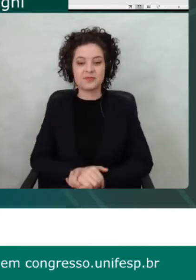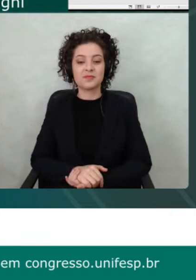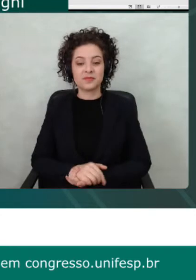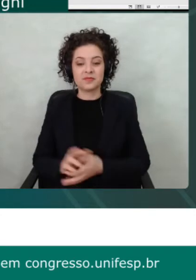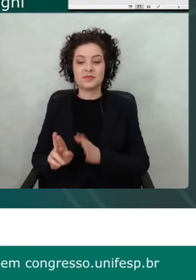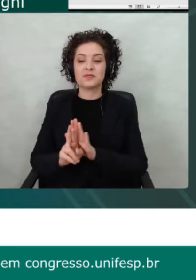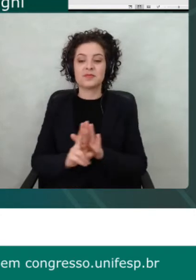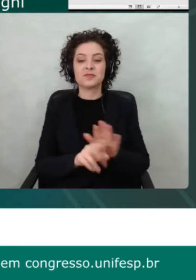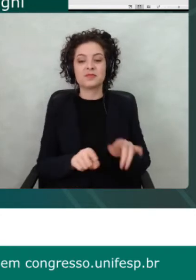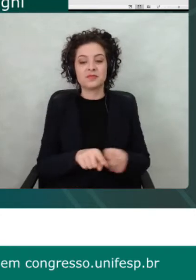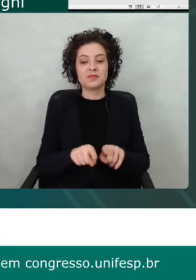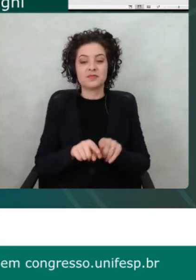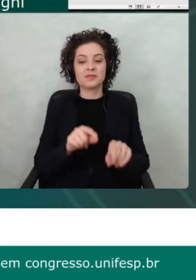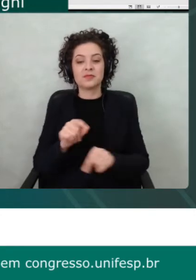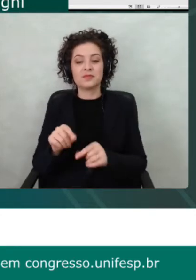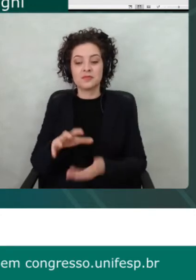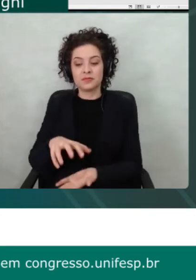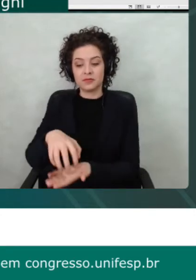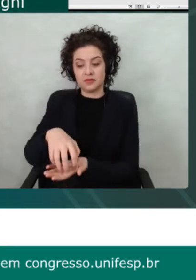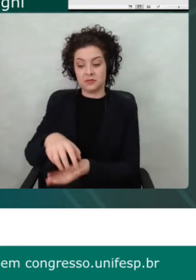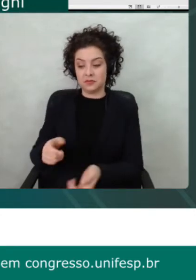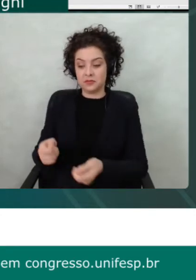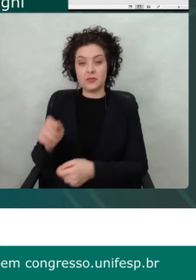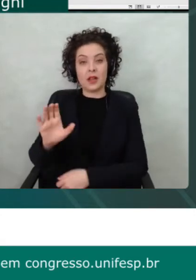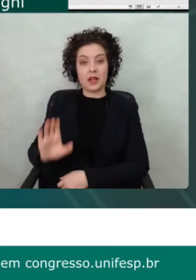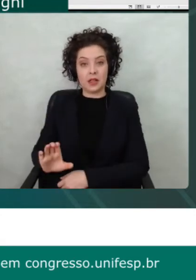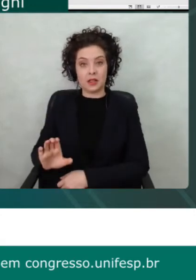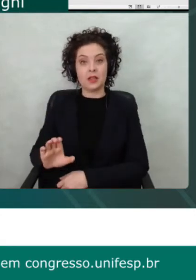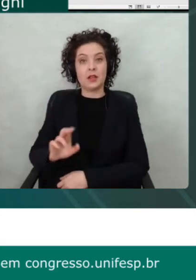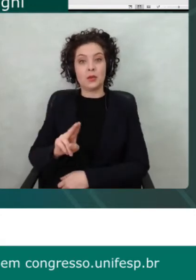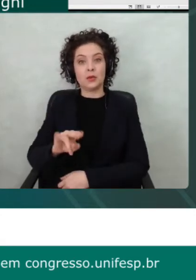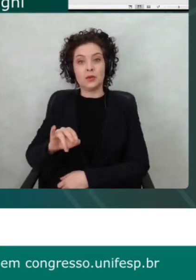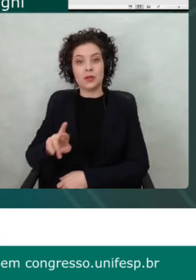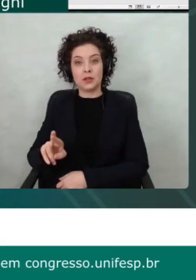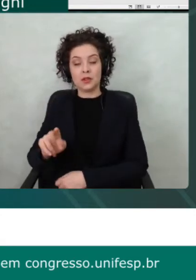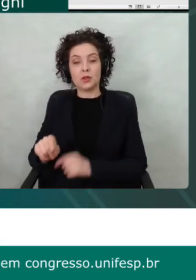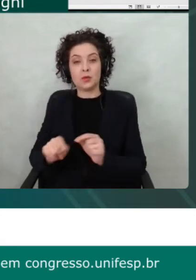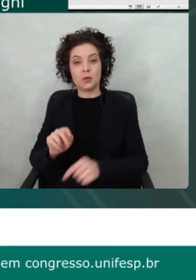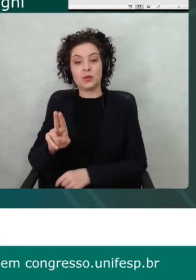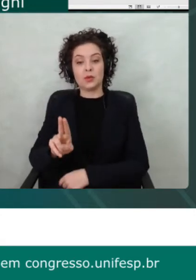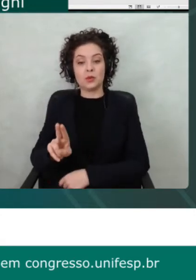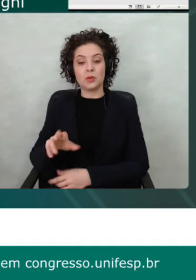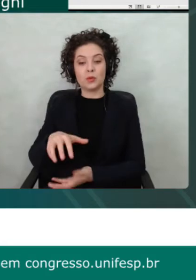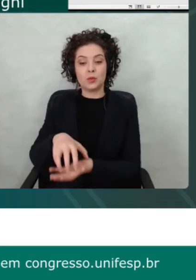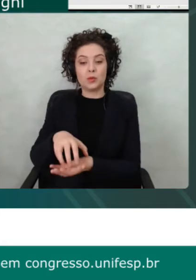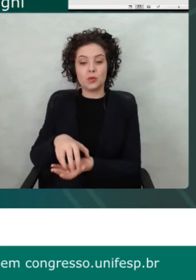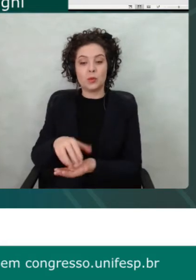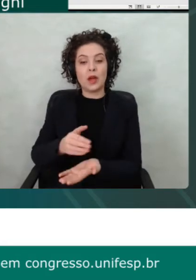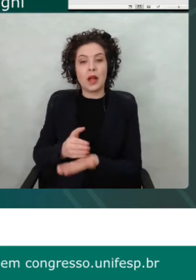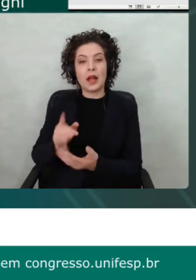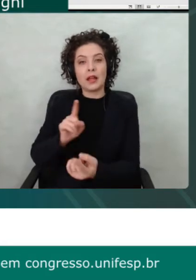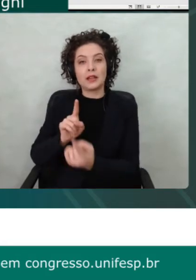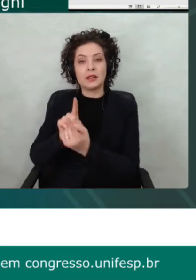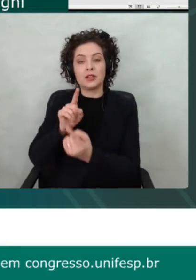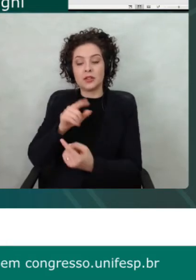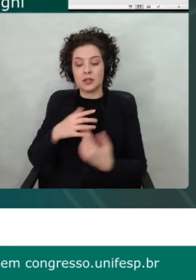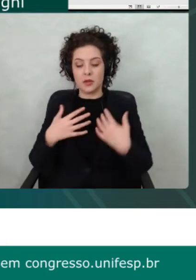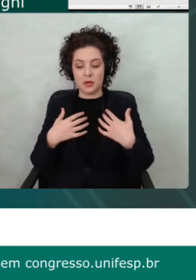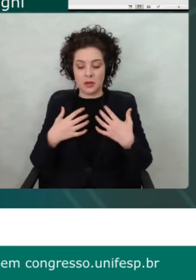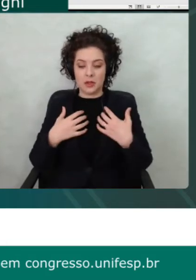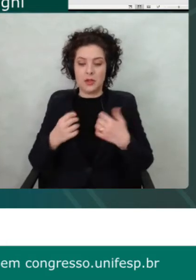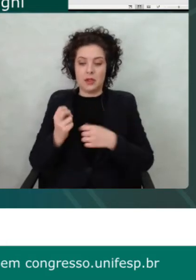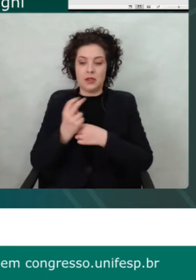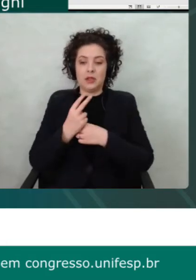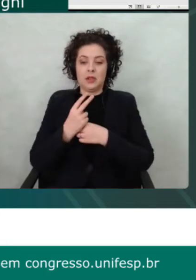unidade que ele coordena, né, a UIR, a unidade de um atendimento inicial, de infecção respiratória. Você representa